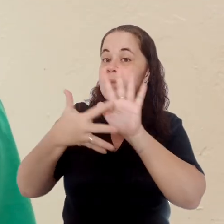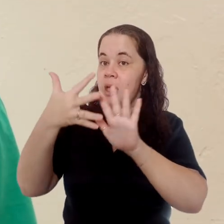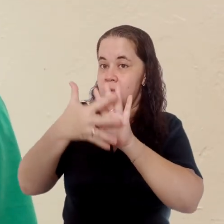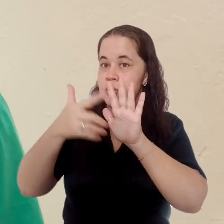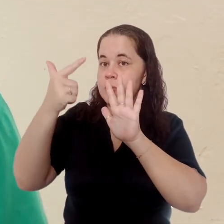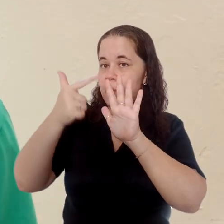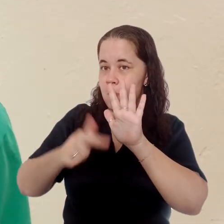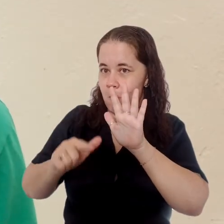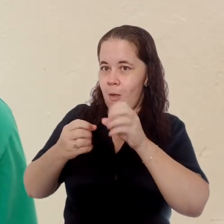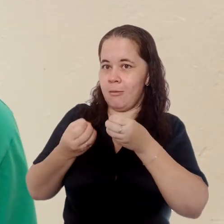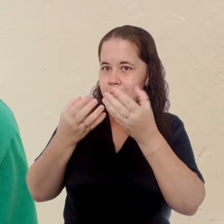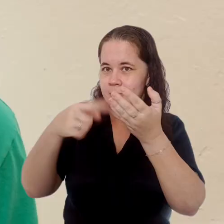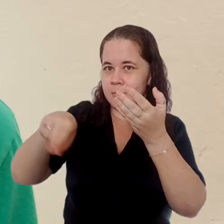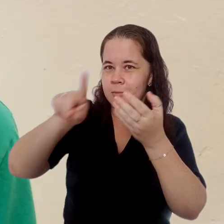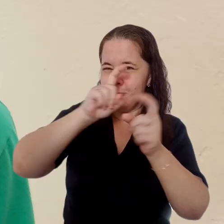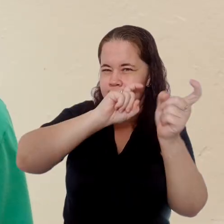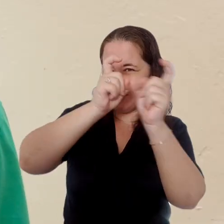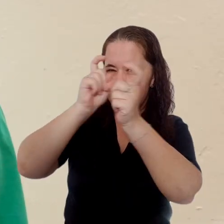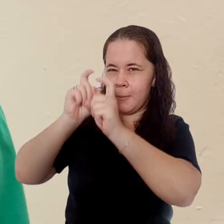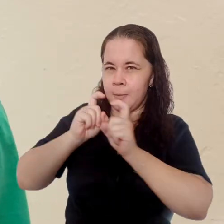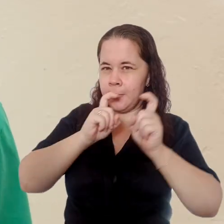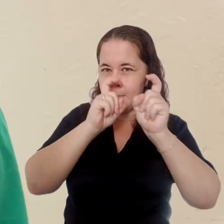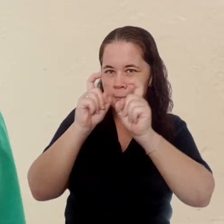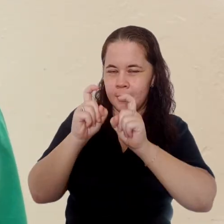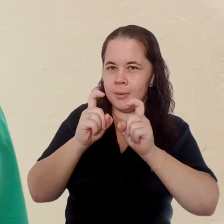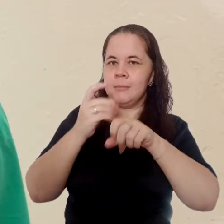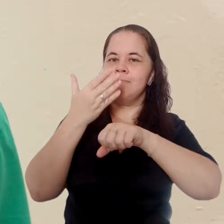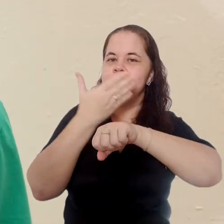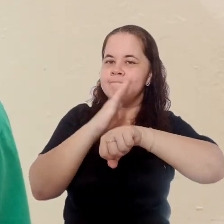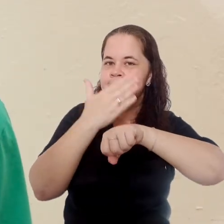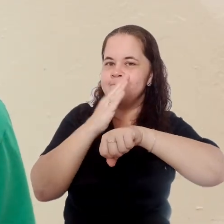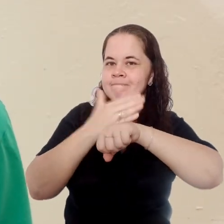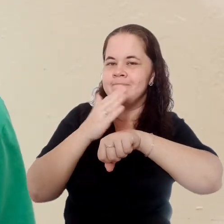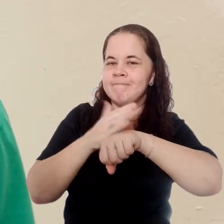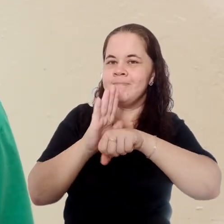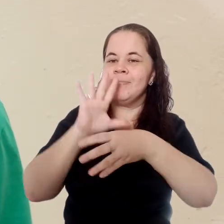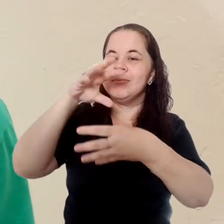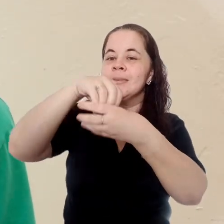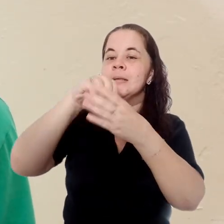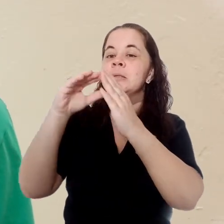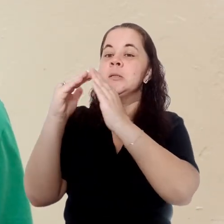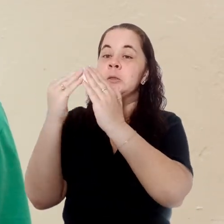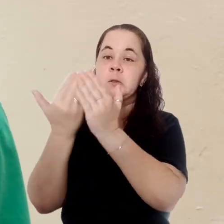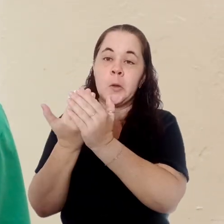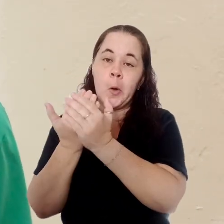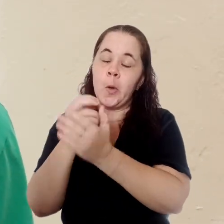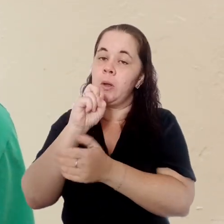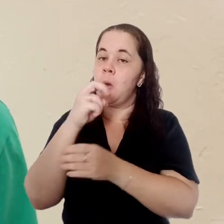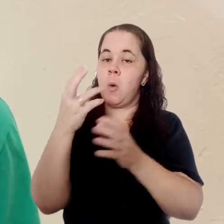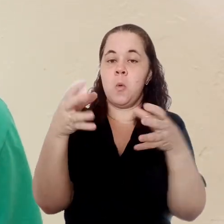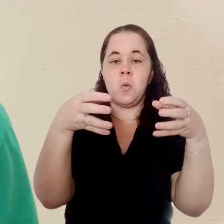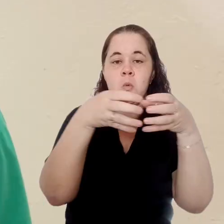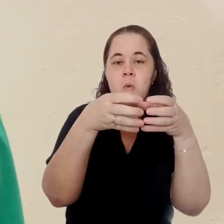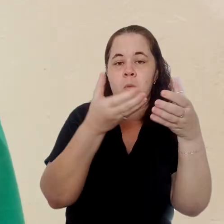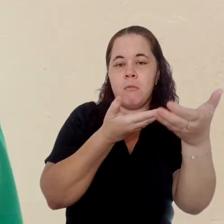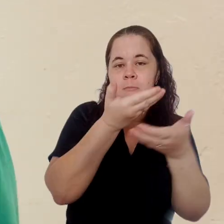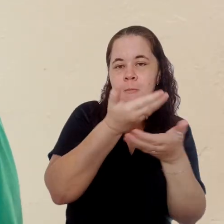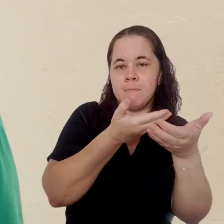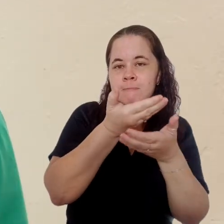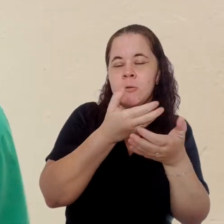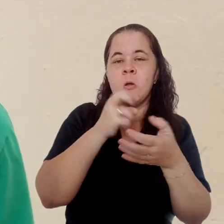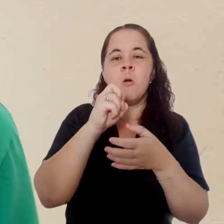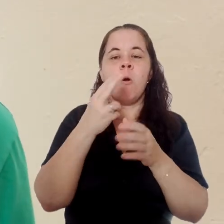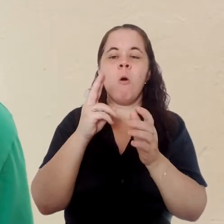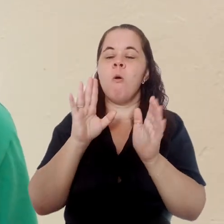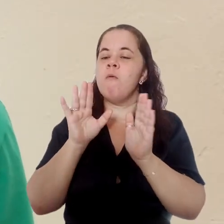pouco mais, e discutir com seus colegas e colocar em prática na sua escola, no seu grupo de mediação, na sua ação